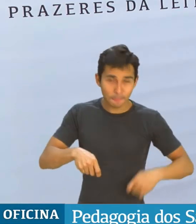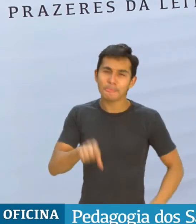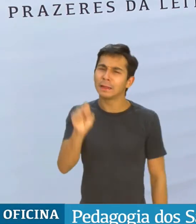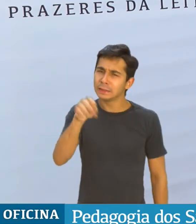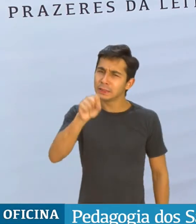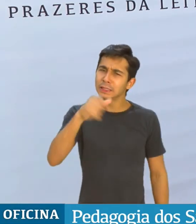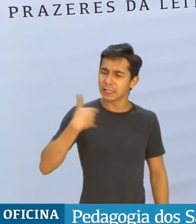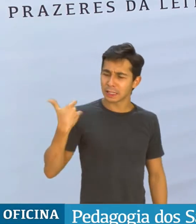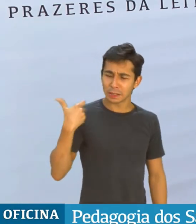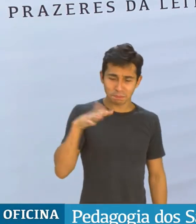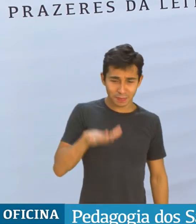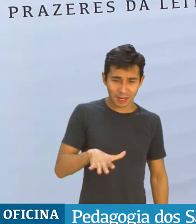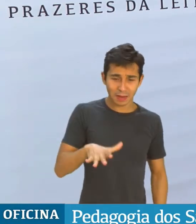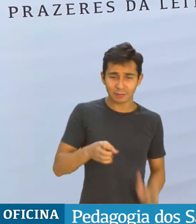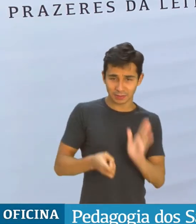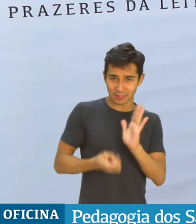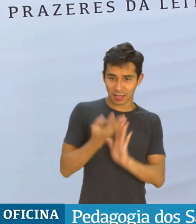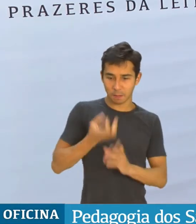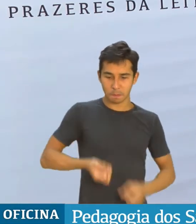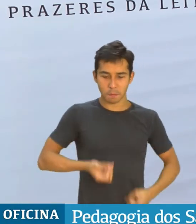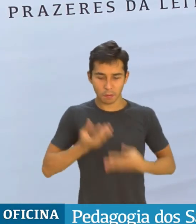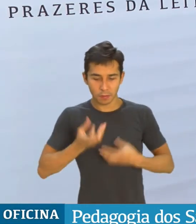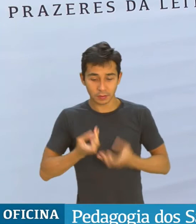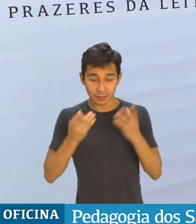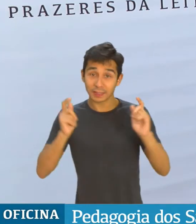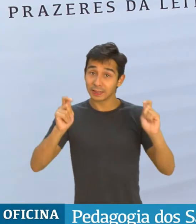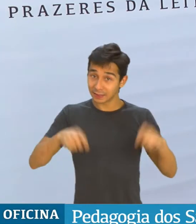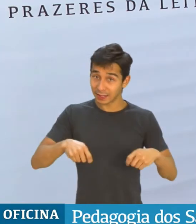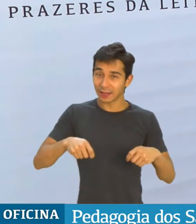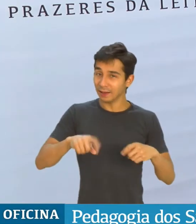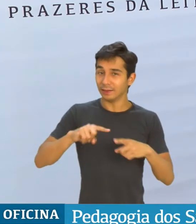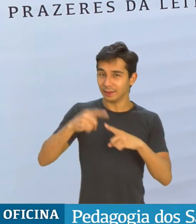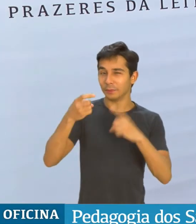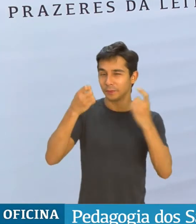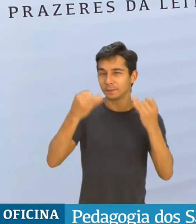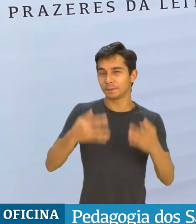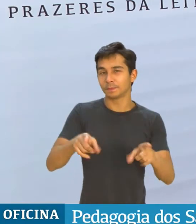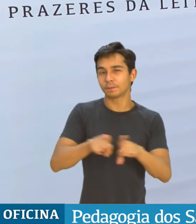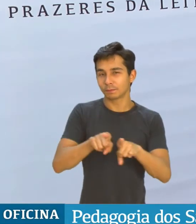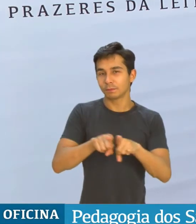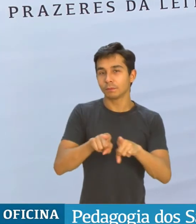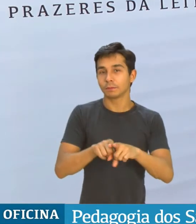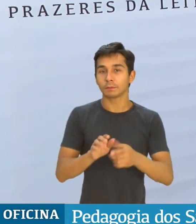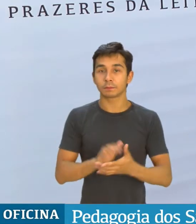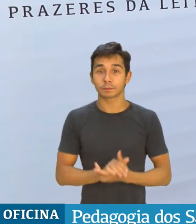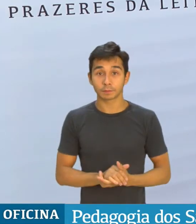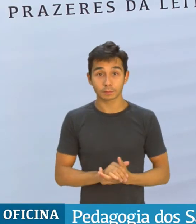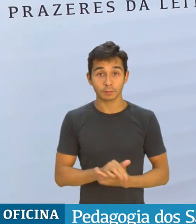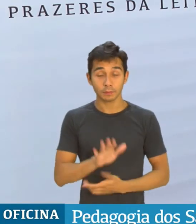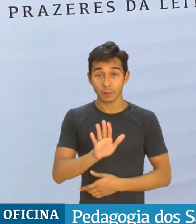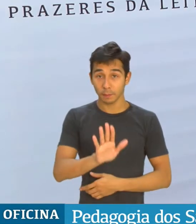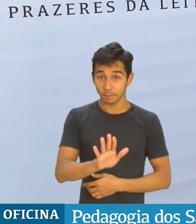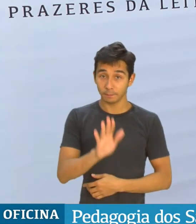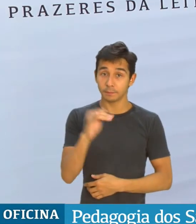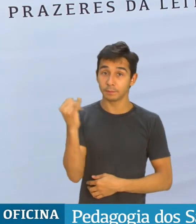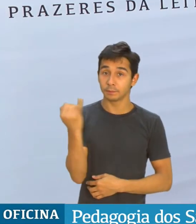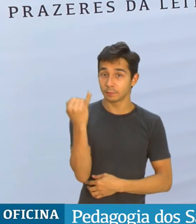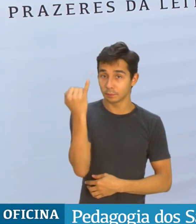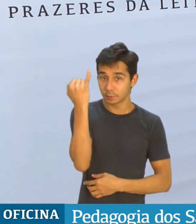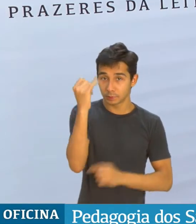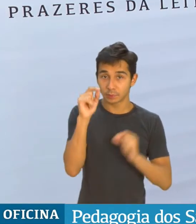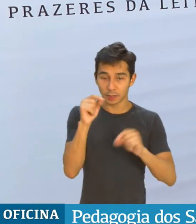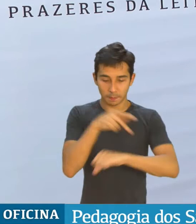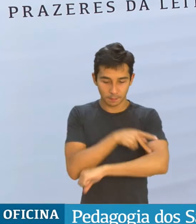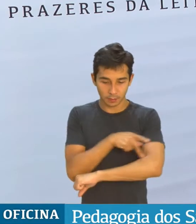Dá. Vou falar um pouquinho disso também. Mas o que eu acho que é mais importante nesse processo de estar falando sobre